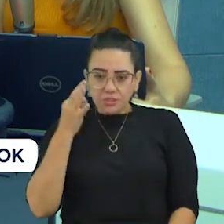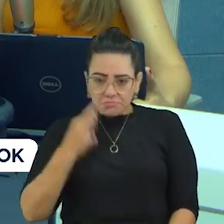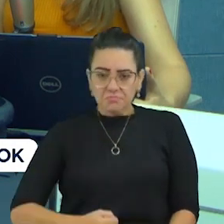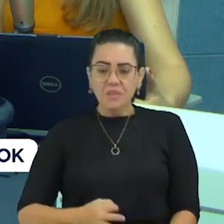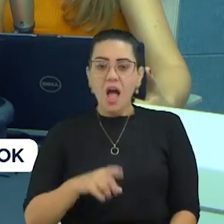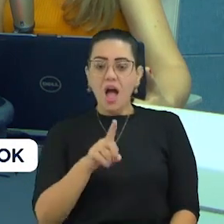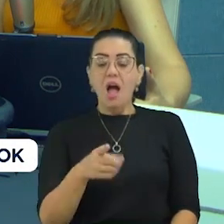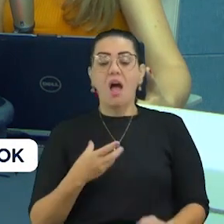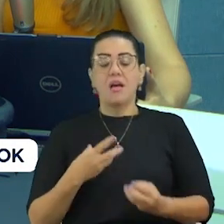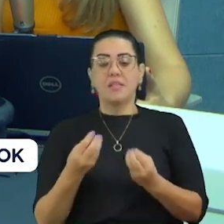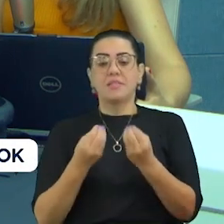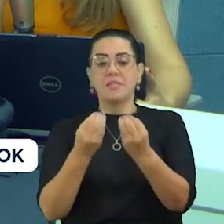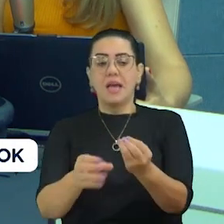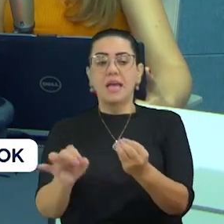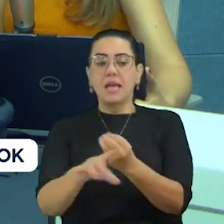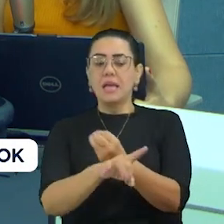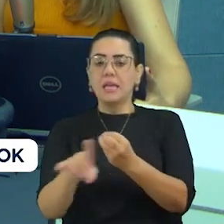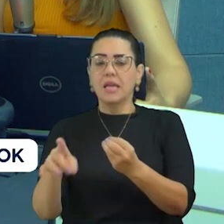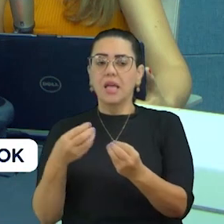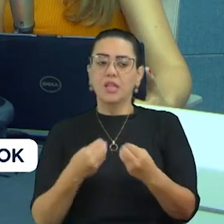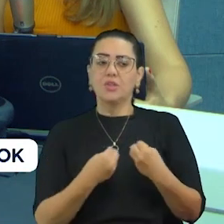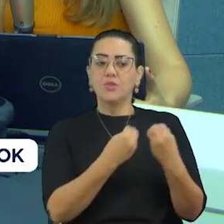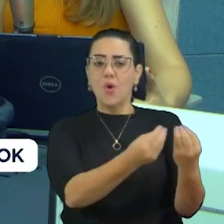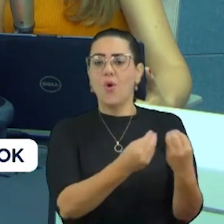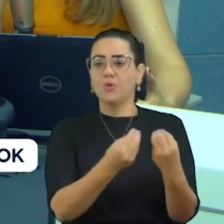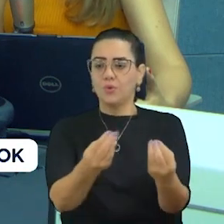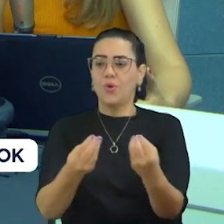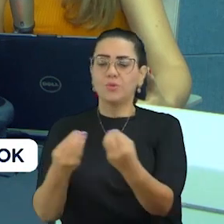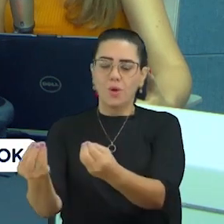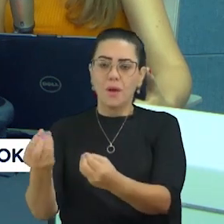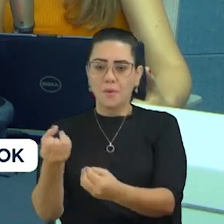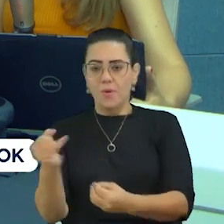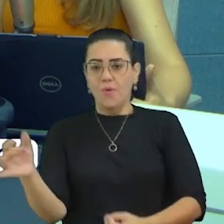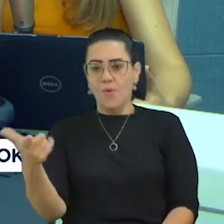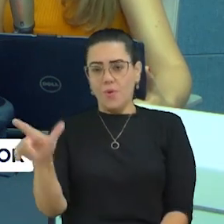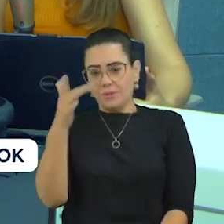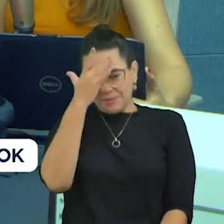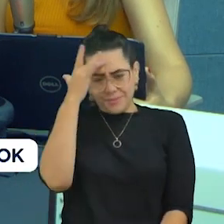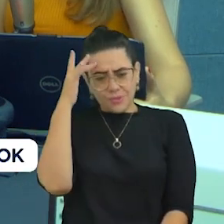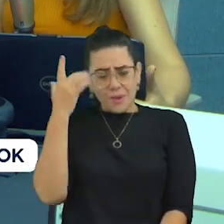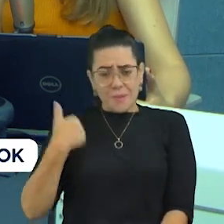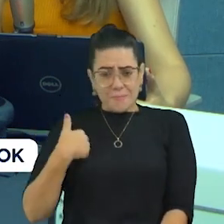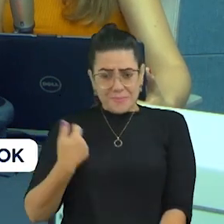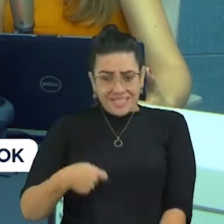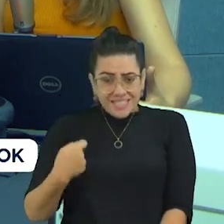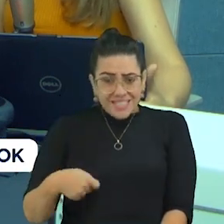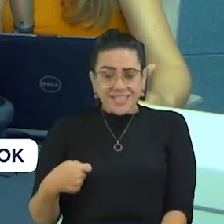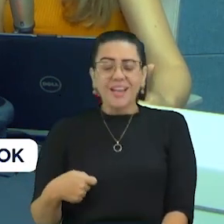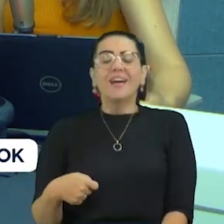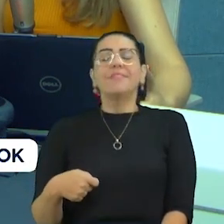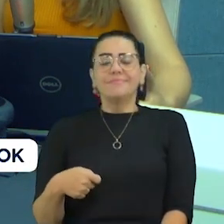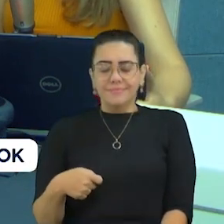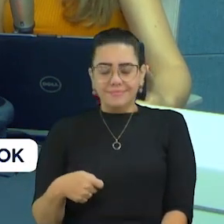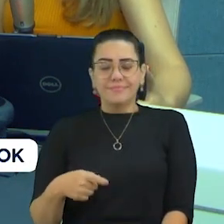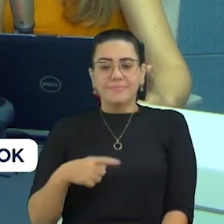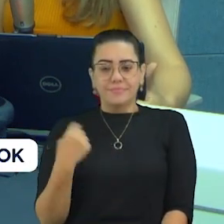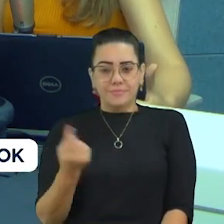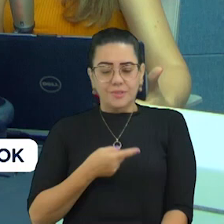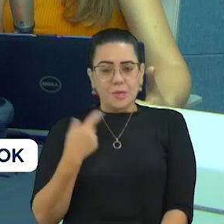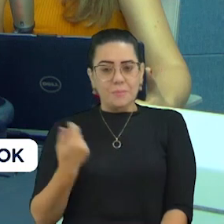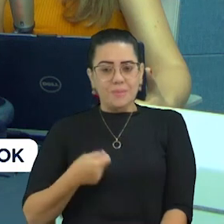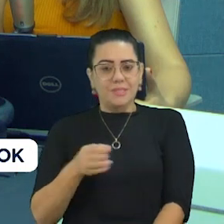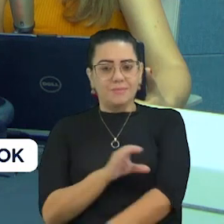você ofertar para que esses lugares possam reaproveitar esses medicamentos. Faz a doação. Claro. Então, assim, é uma cultura